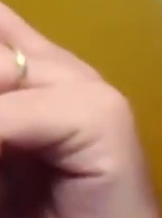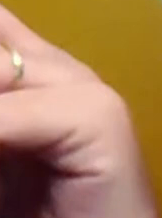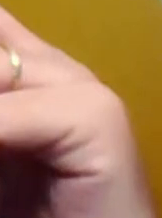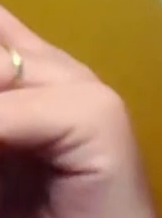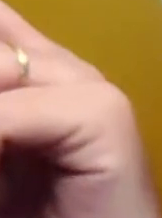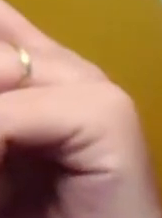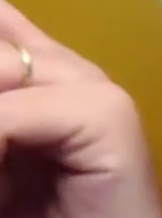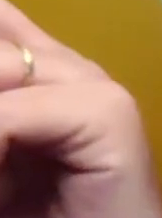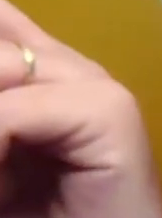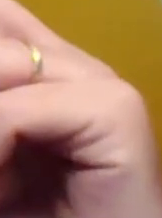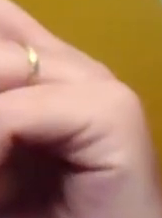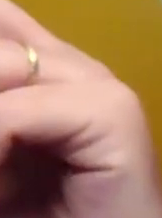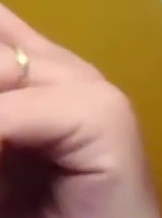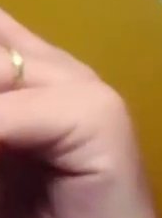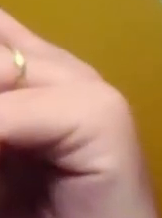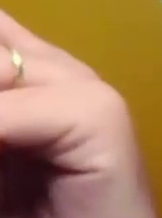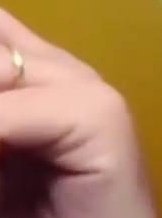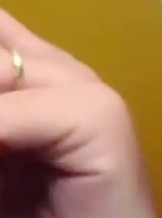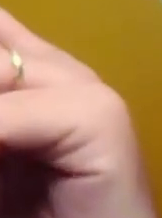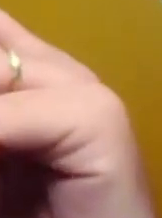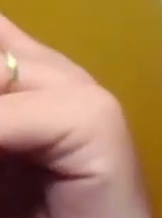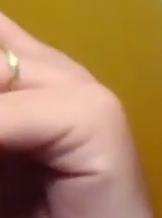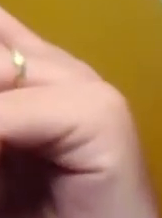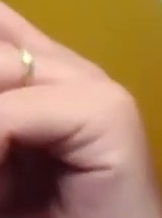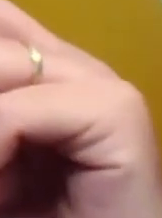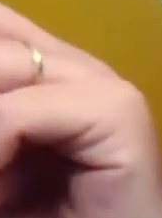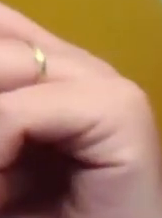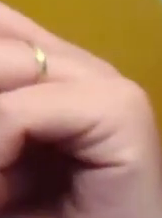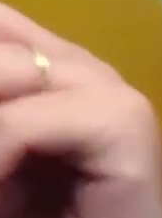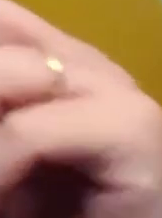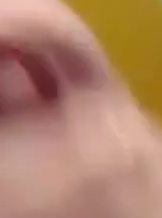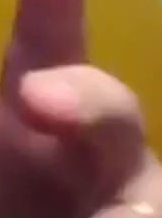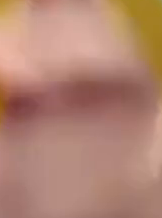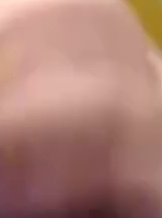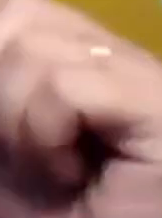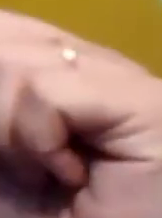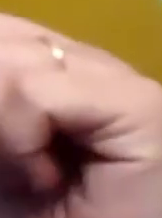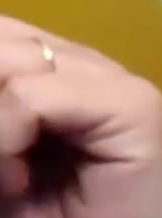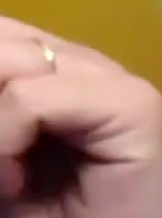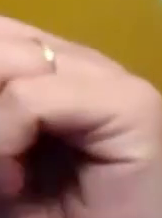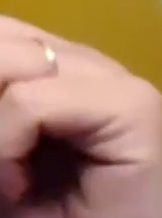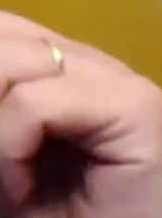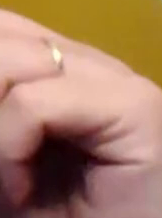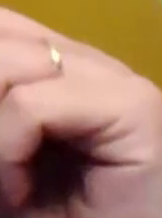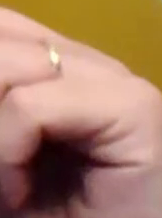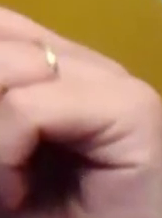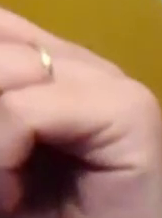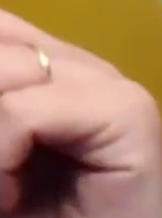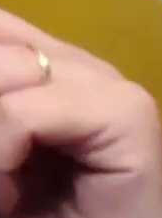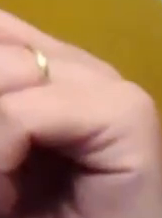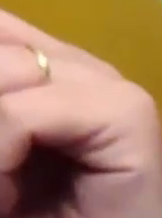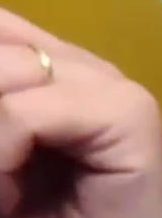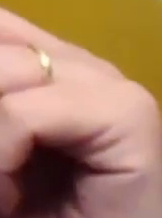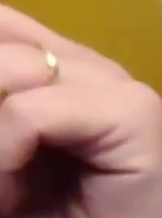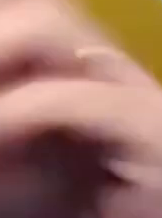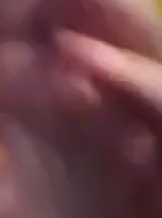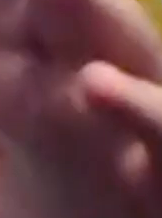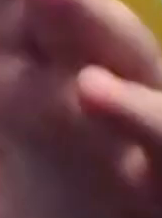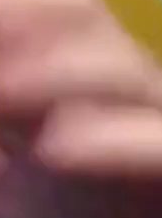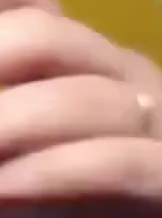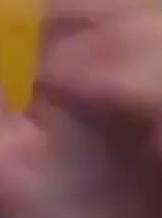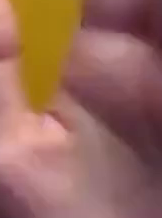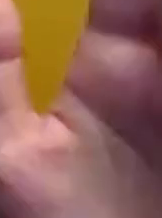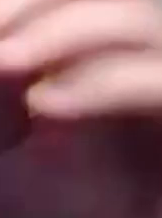útil dos veículos voltados para a prática de transporte escolar é que no caso da legislação que o deputado de me perguntar